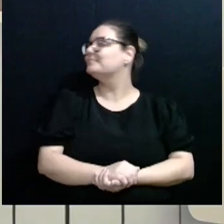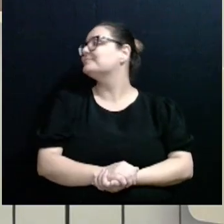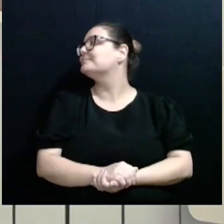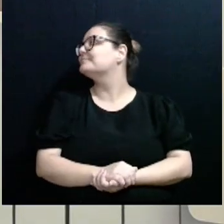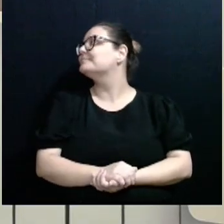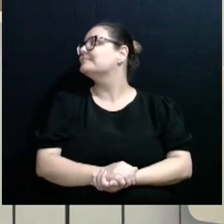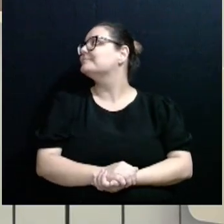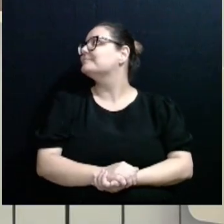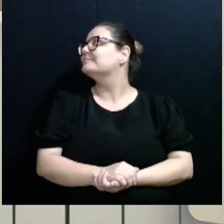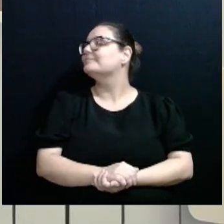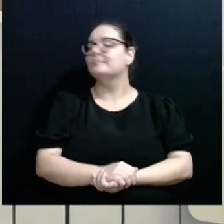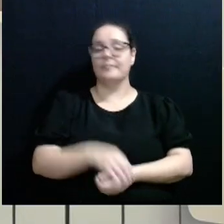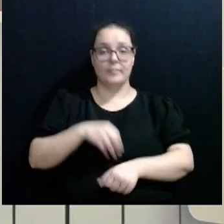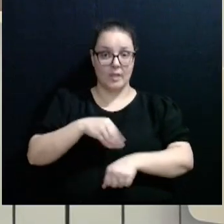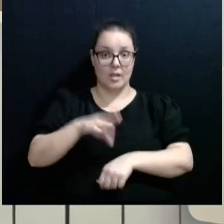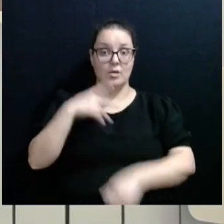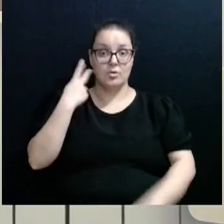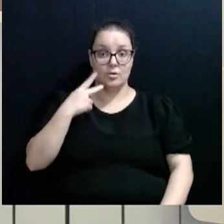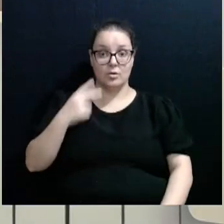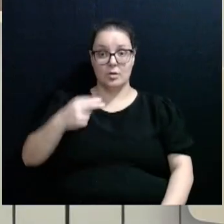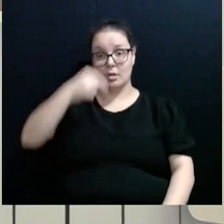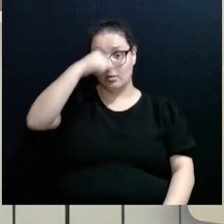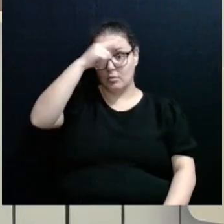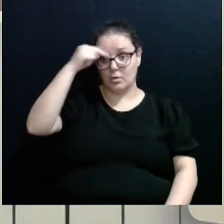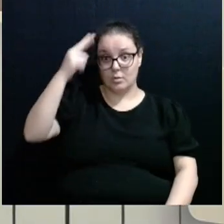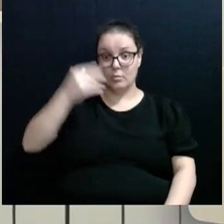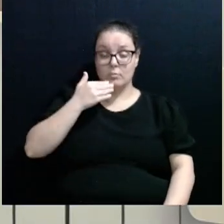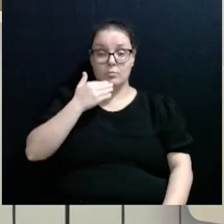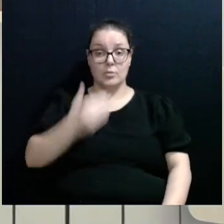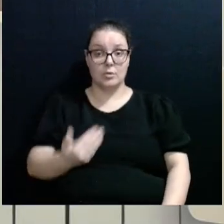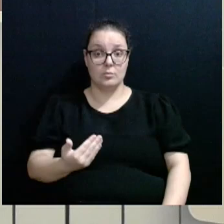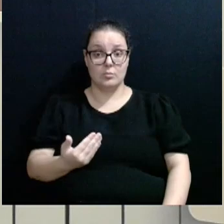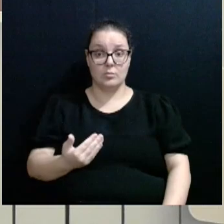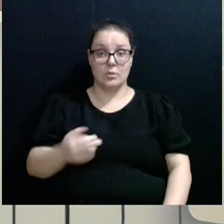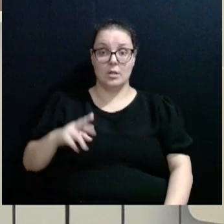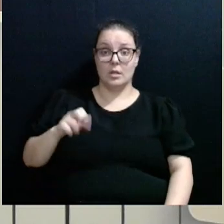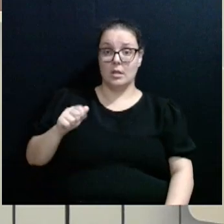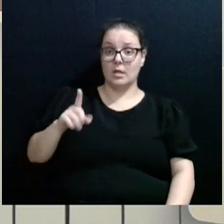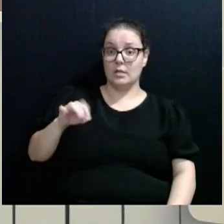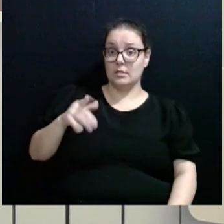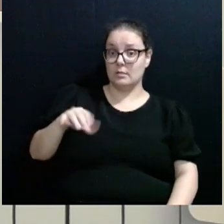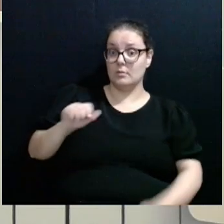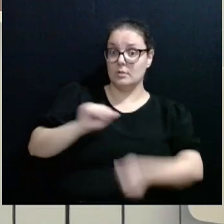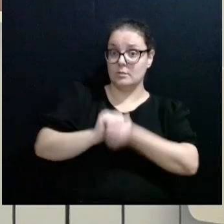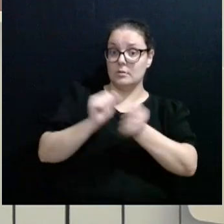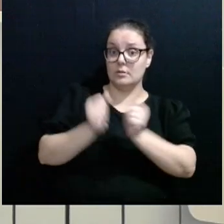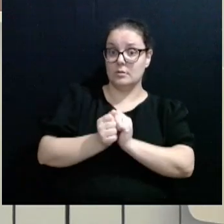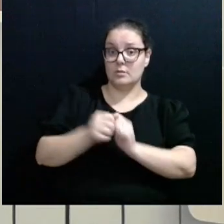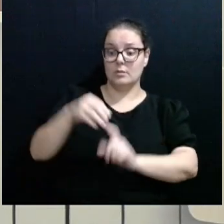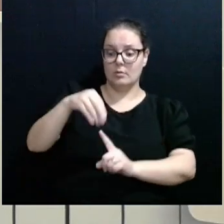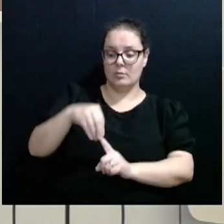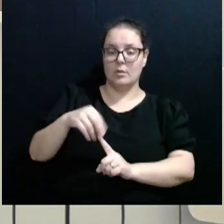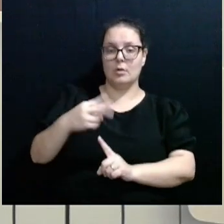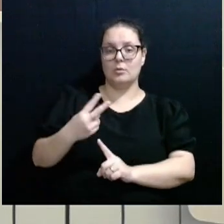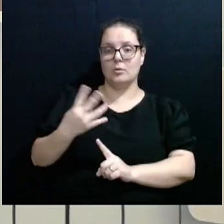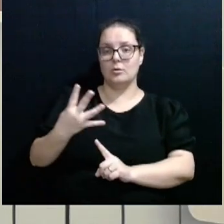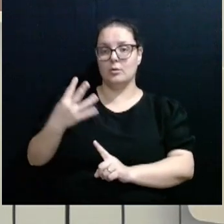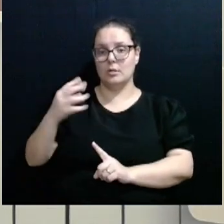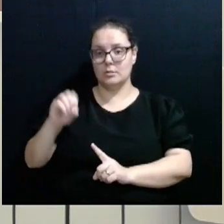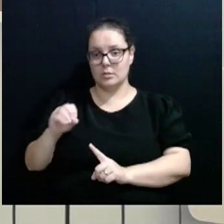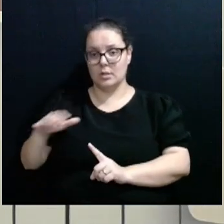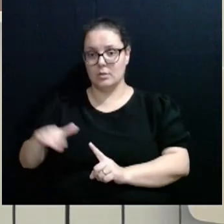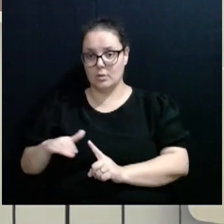Indicação do vereador Nick Schneider solicitando readequação do ponto final da linha 240 no Jardim Garcia